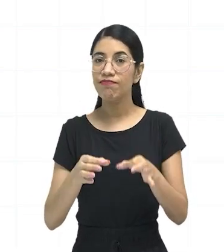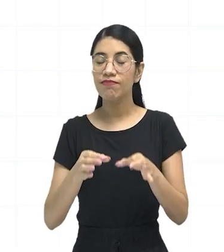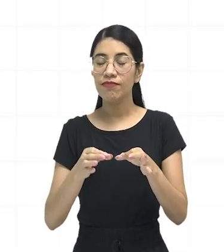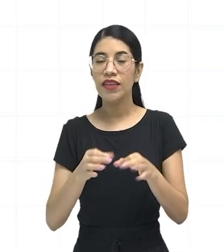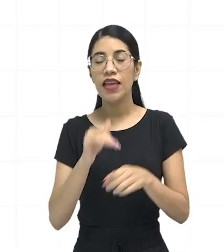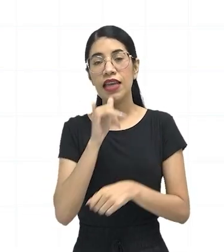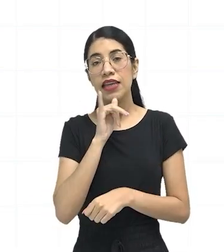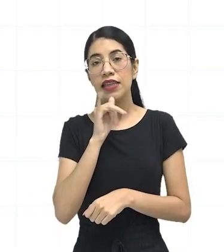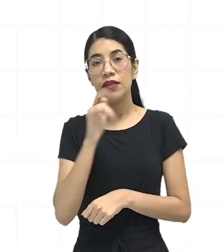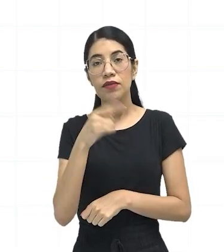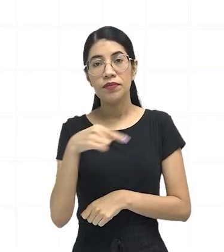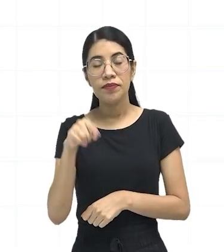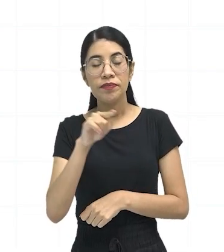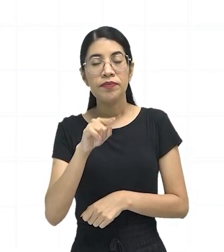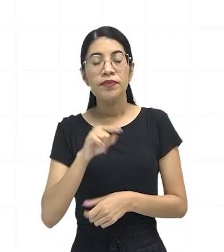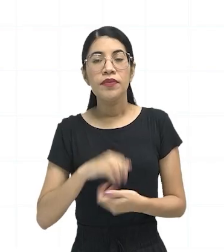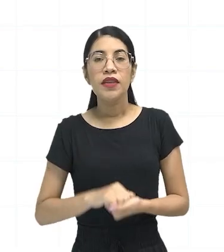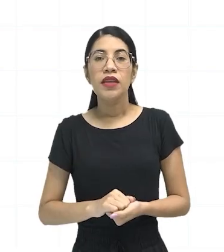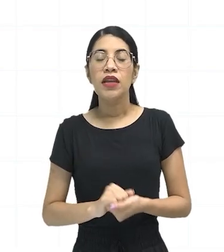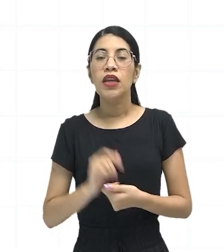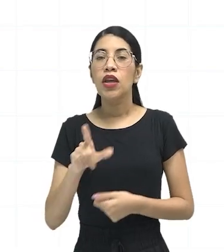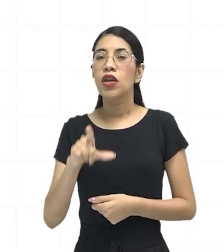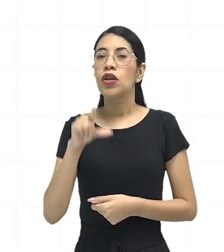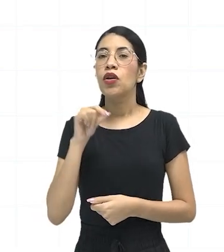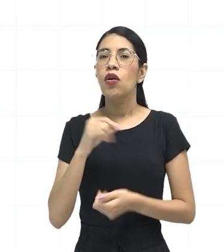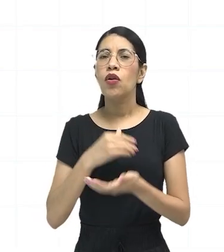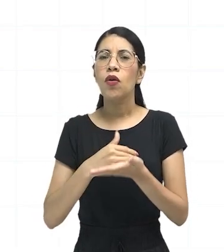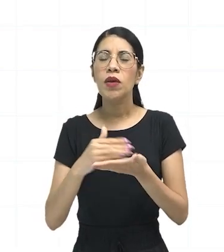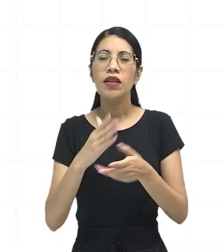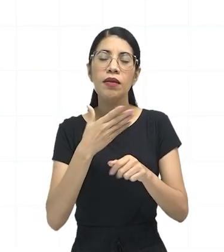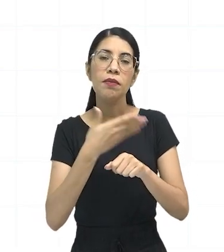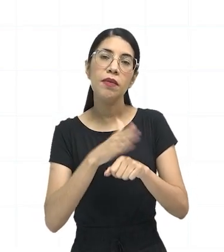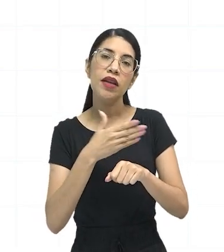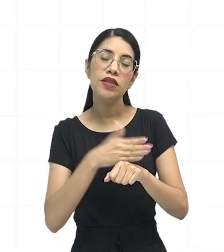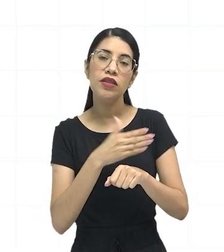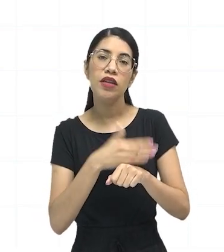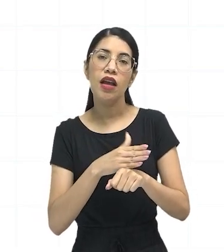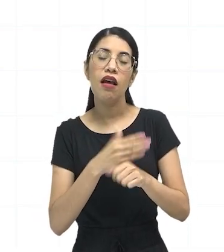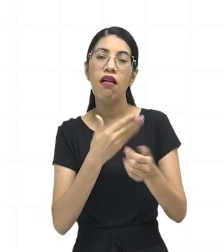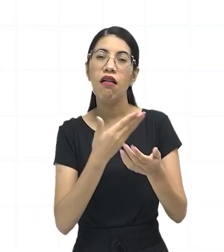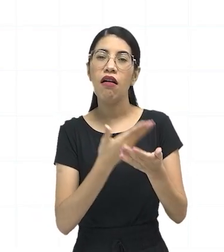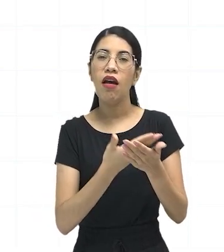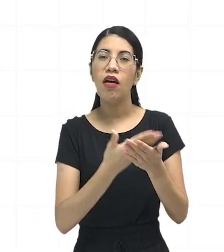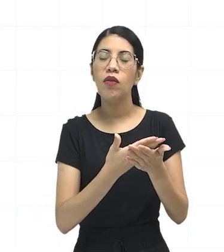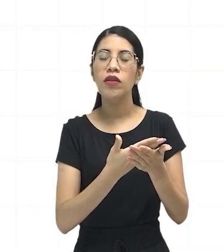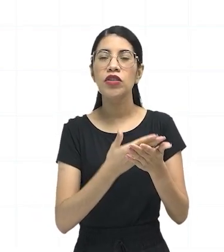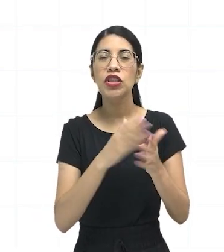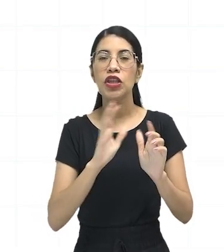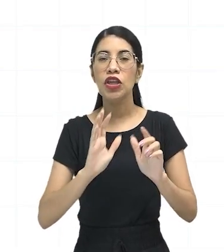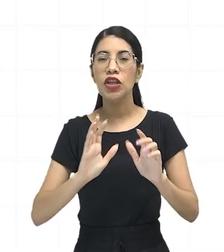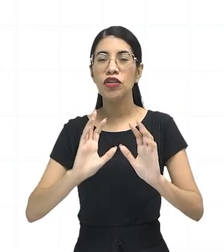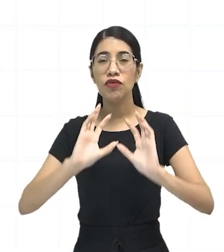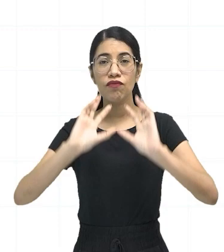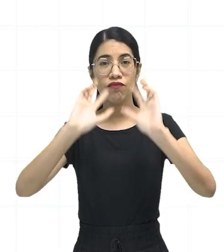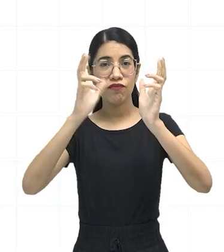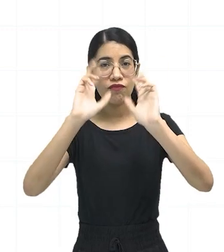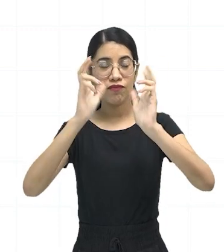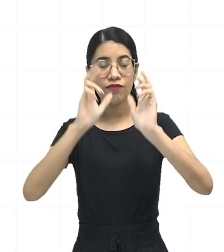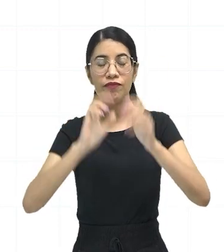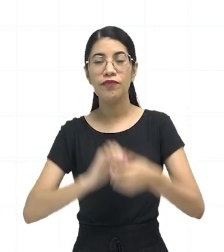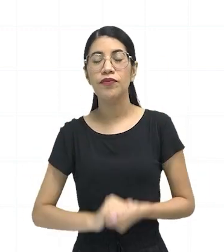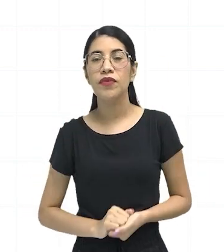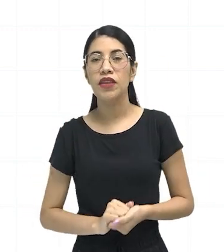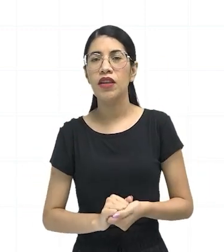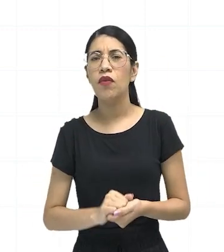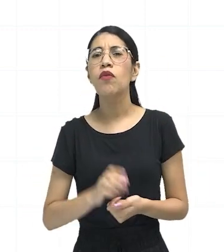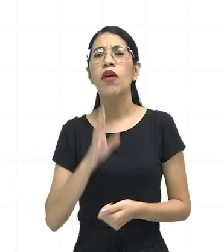Vamos supor que você decidiu que vai começar aí uma aula de iniciante para vôlei. E